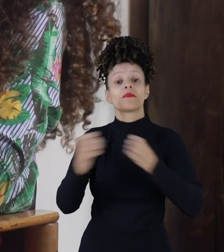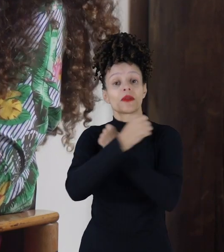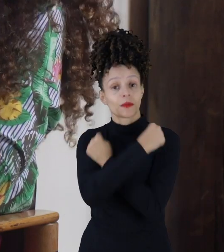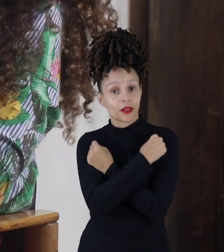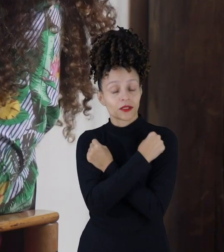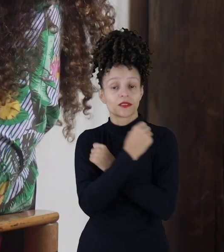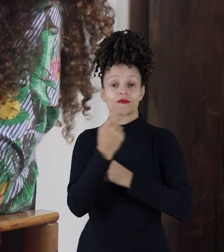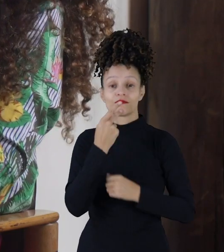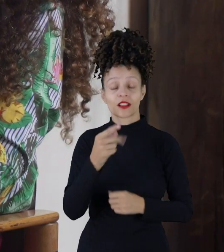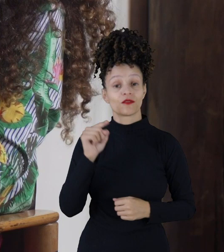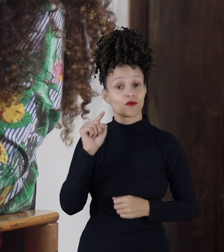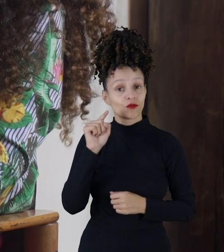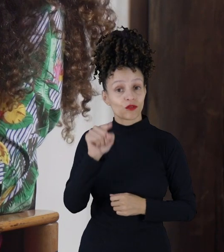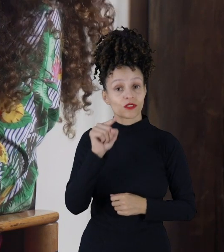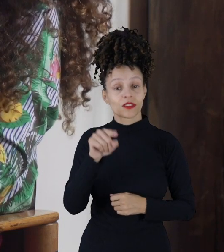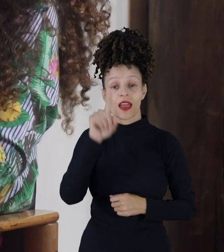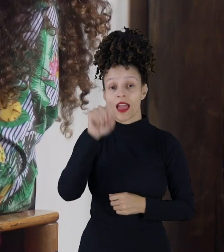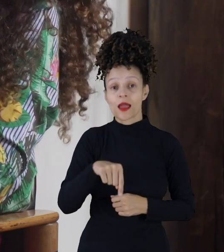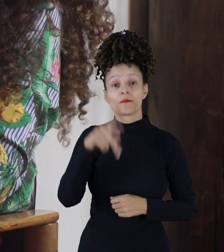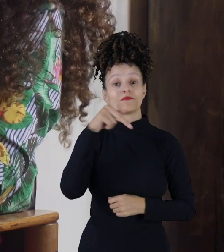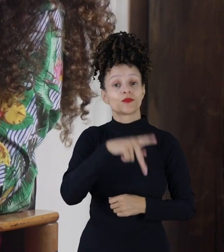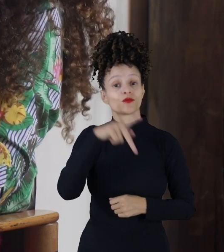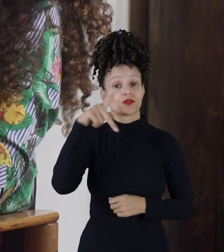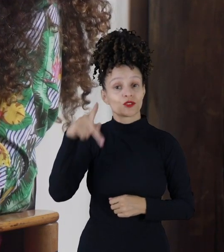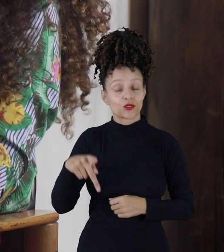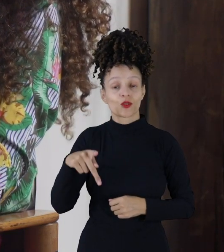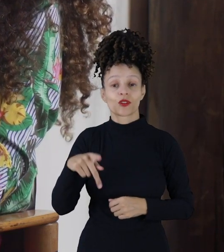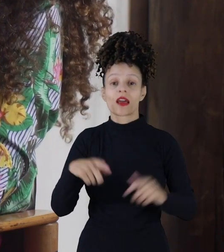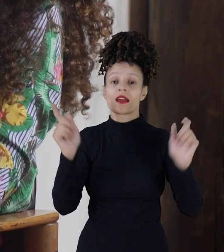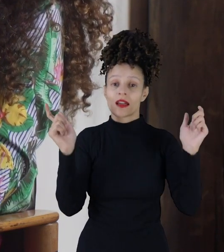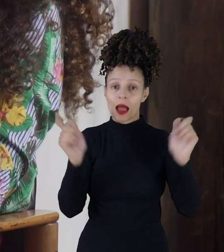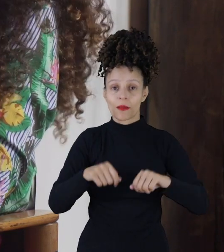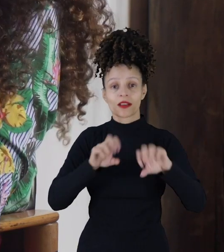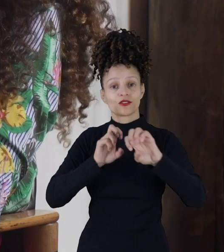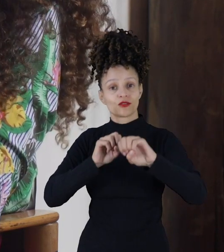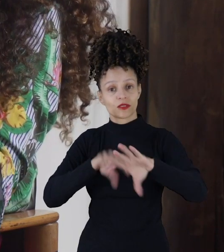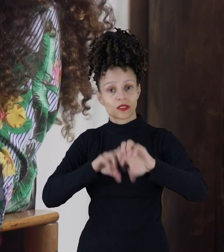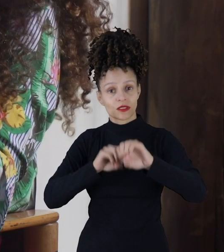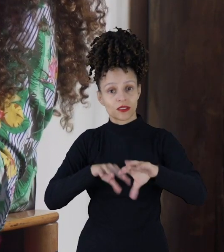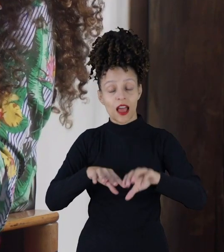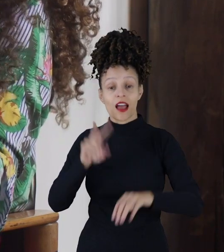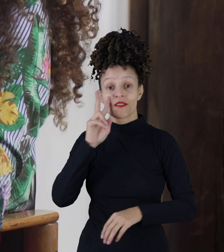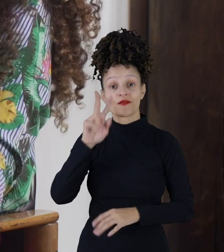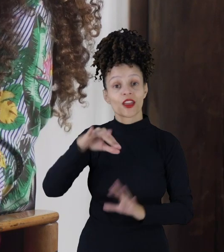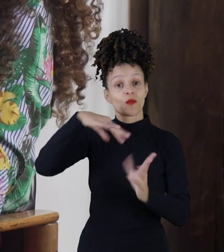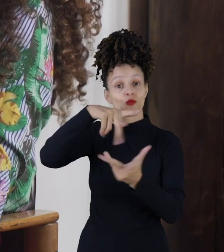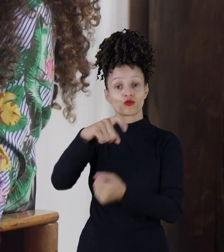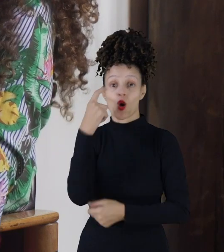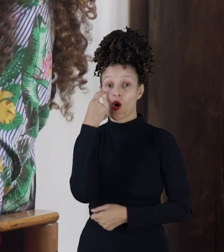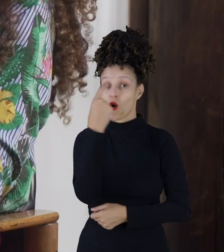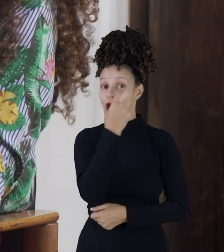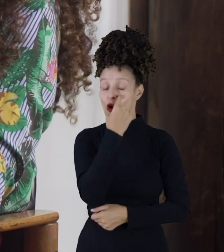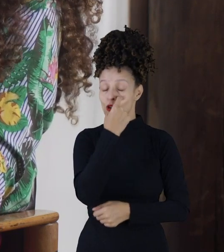e aí ele me abraça, ele fala, você é a professora que é capaz de ensinar a enxergar o mundo com